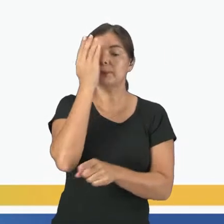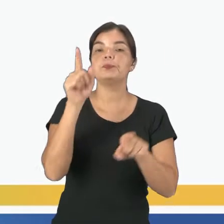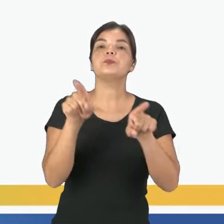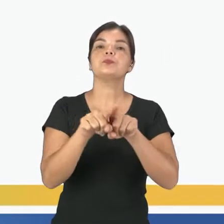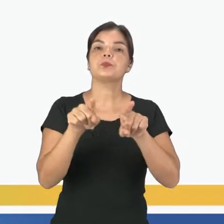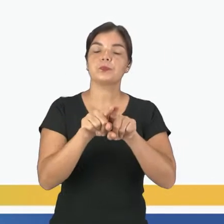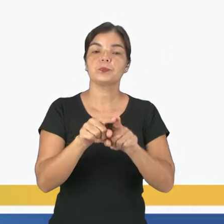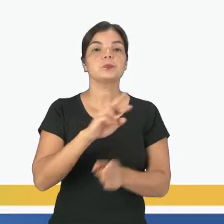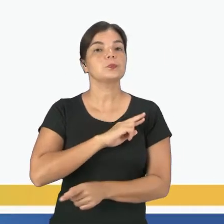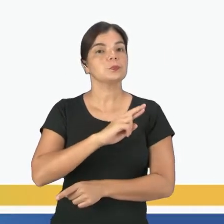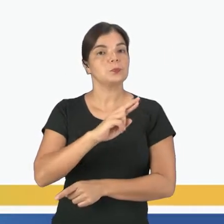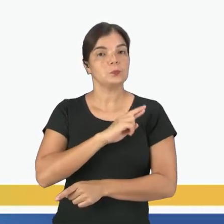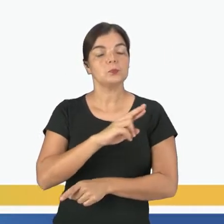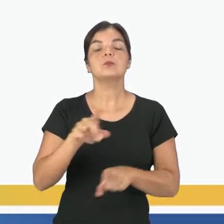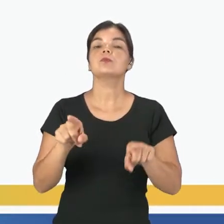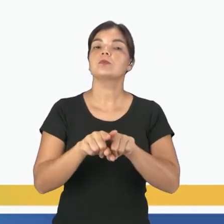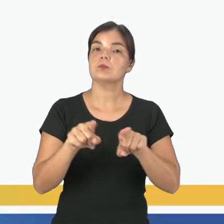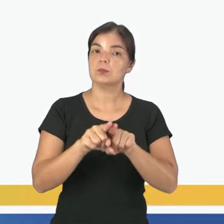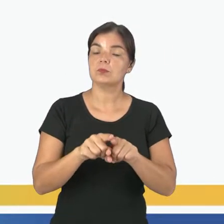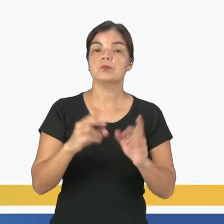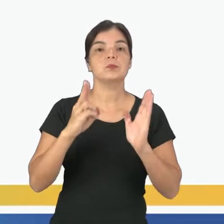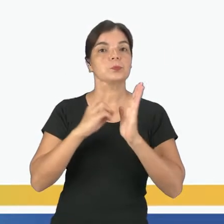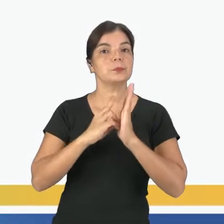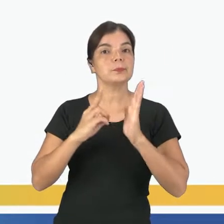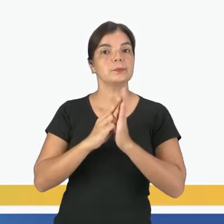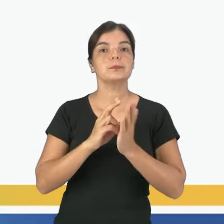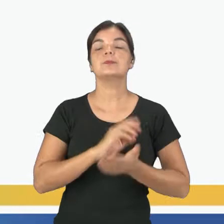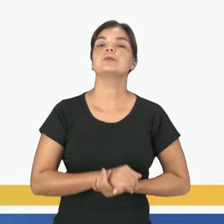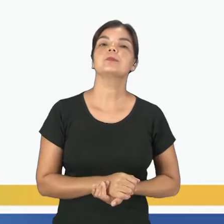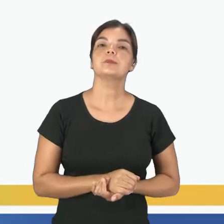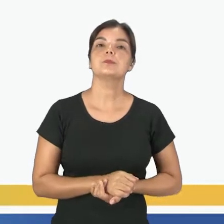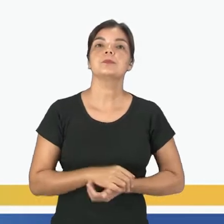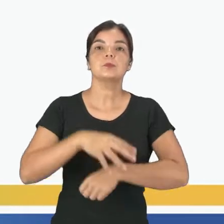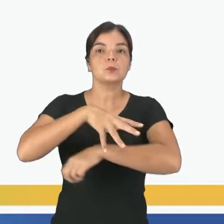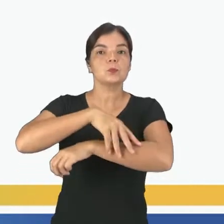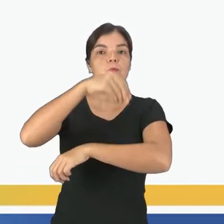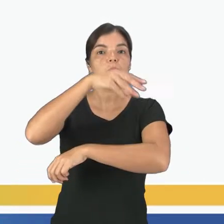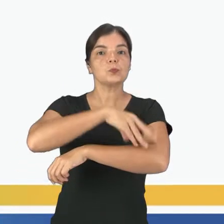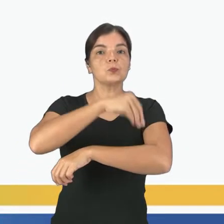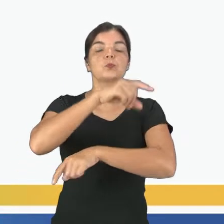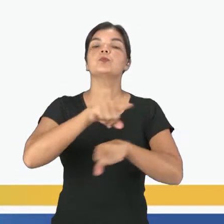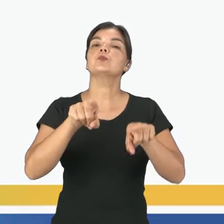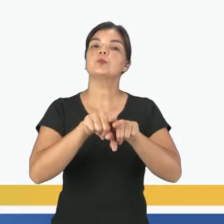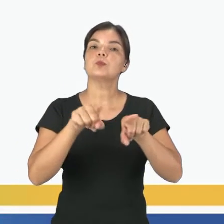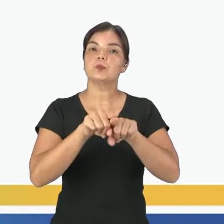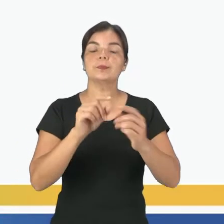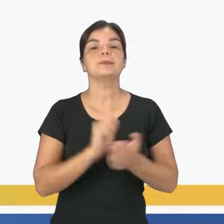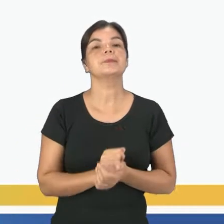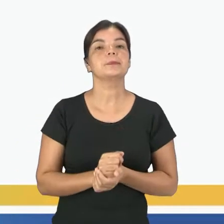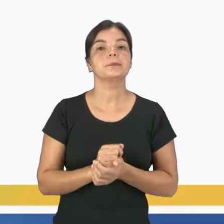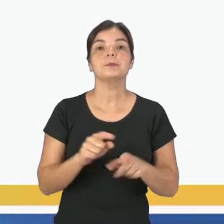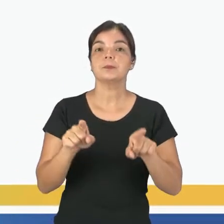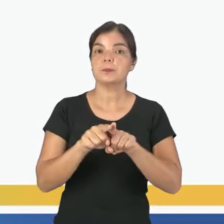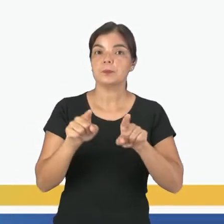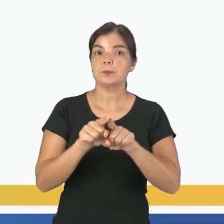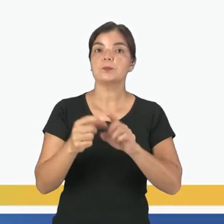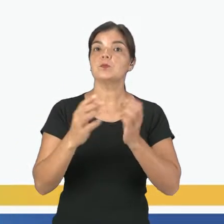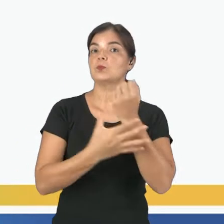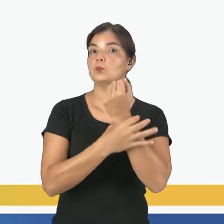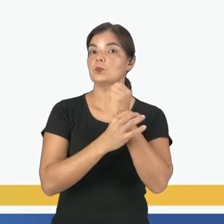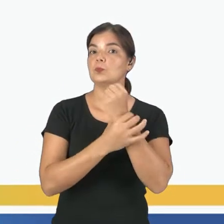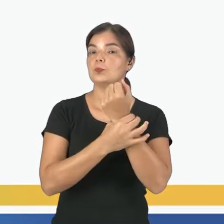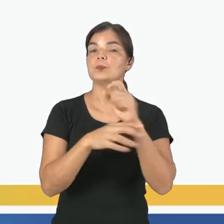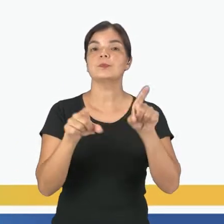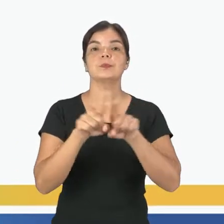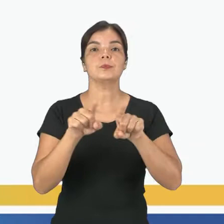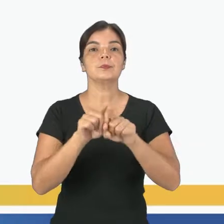também um símbolo religioso muito grande entre os indígenas. A plumagem dos cocares e enfeites também para pulsos,